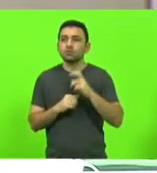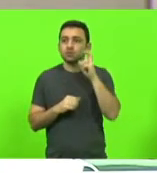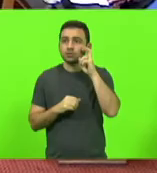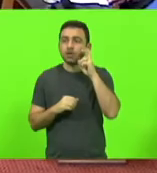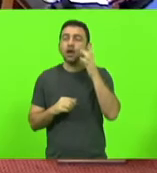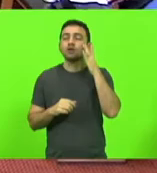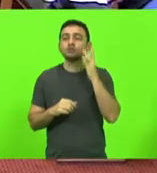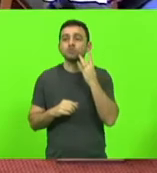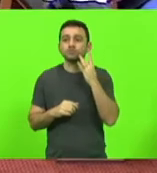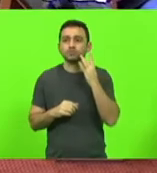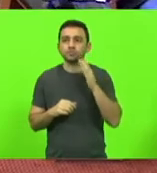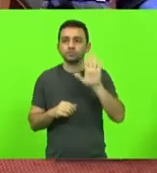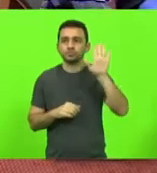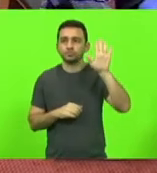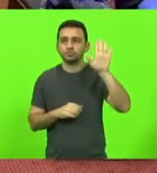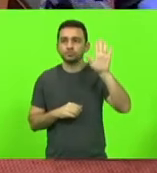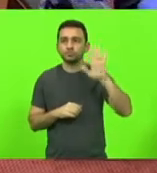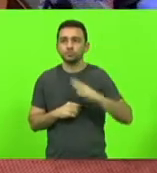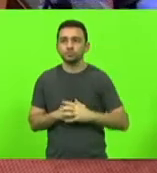mão.